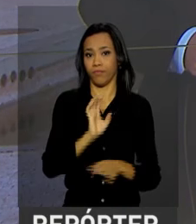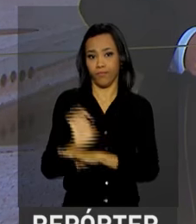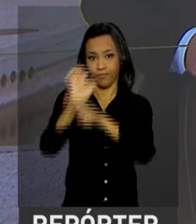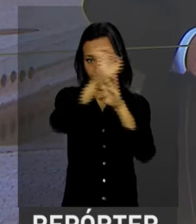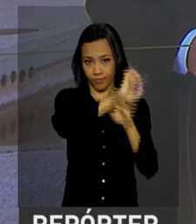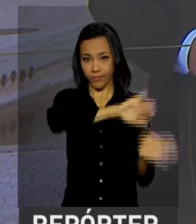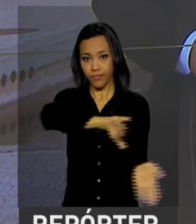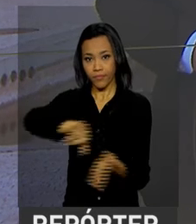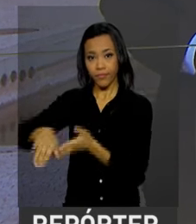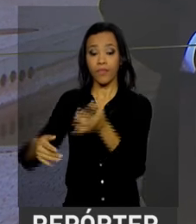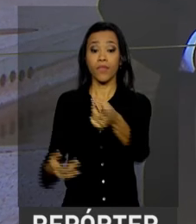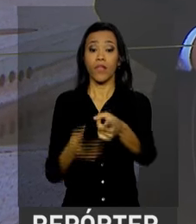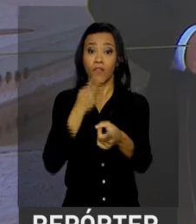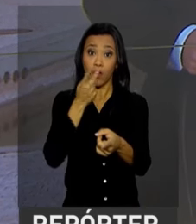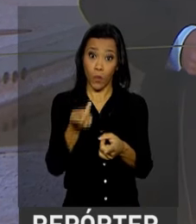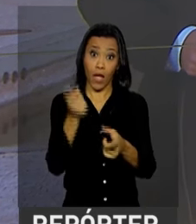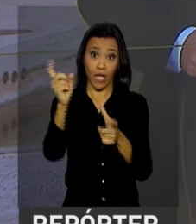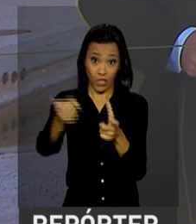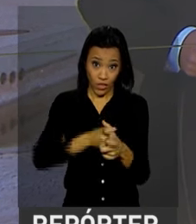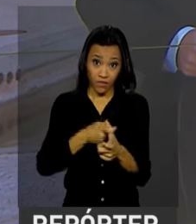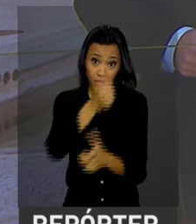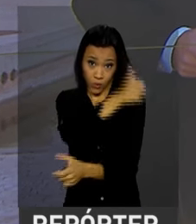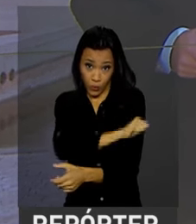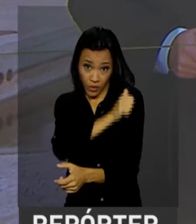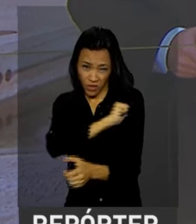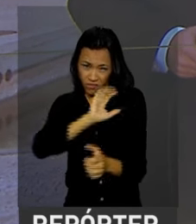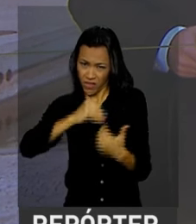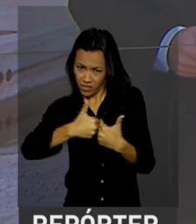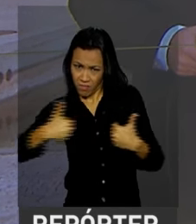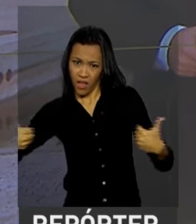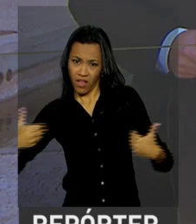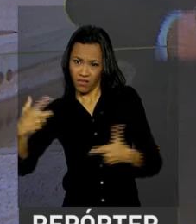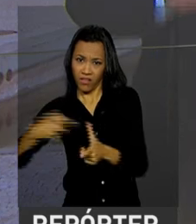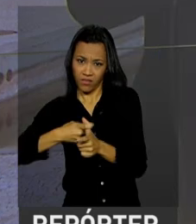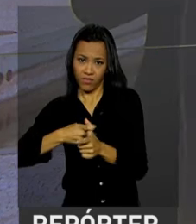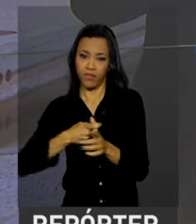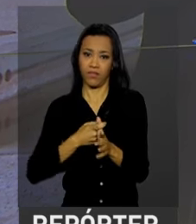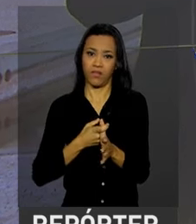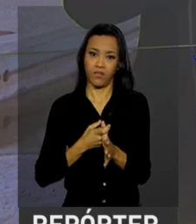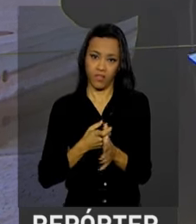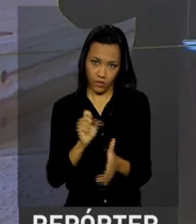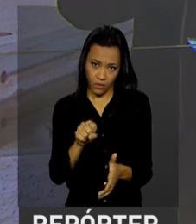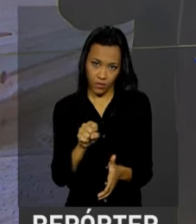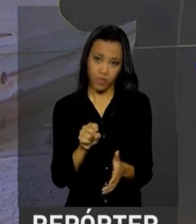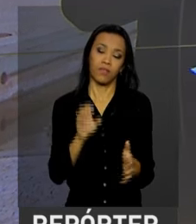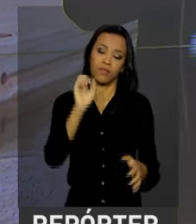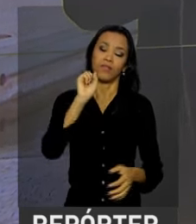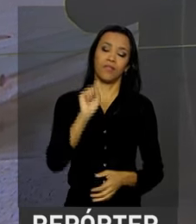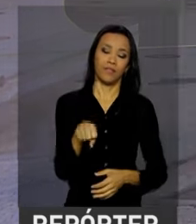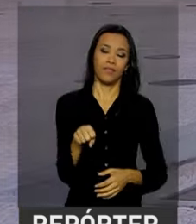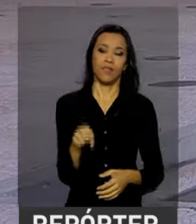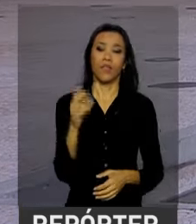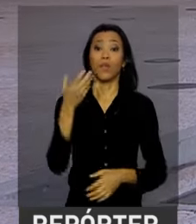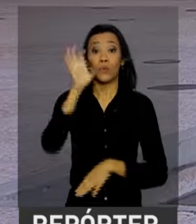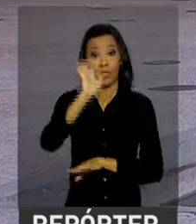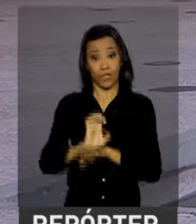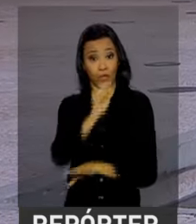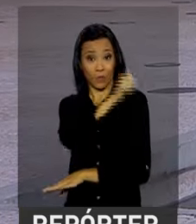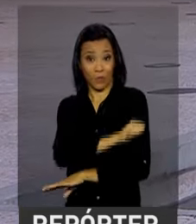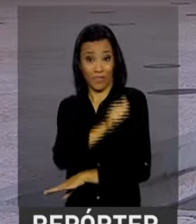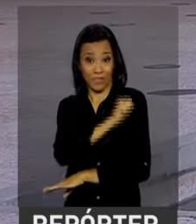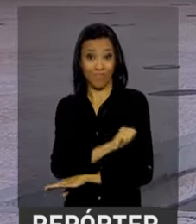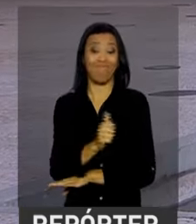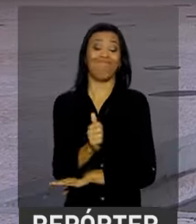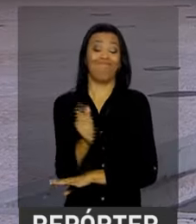Pedro, a dívida do Rio de Janeiro será tratada em separado, não é mesmo? Isso mesmo, Daniele. O estado do Rio de Janeiro